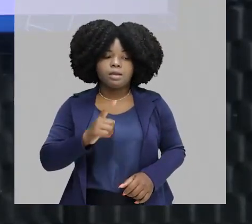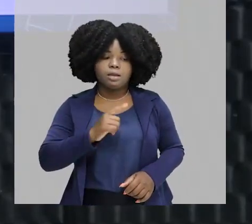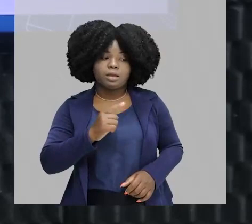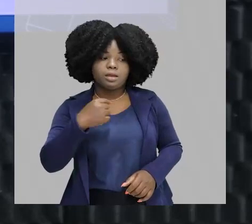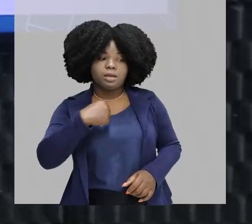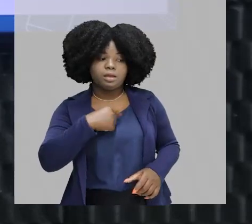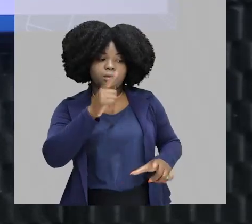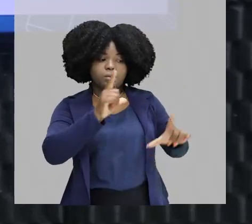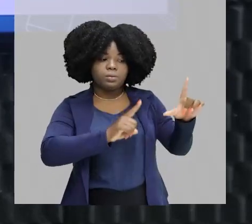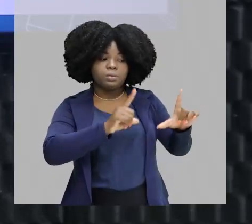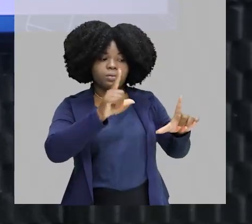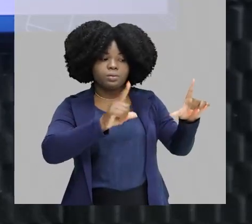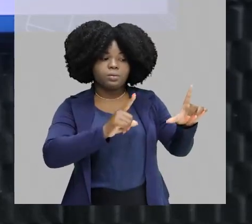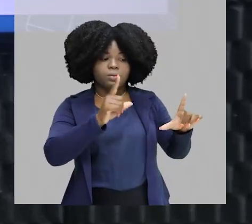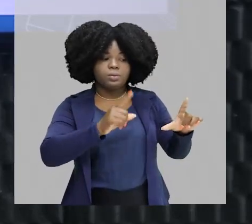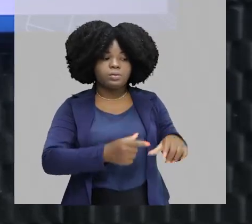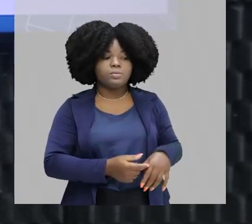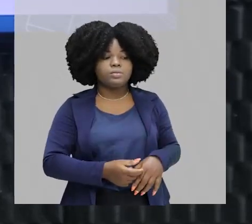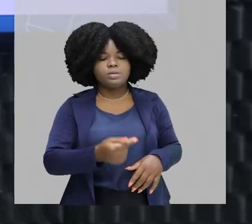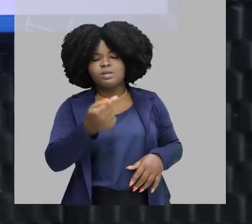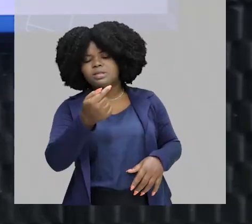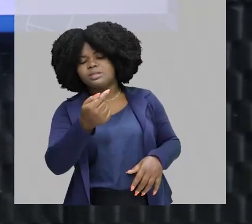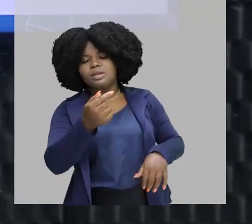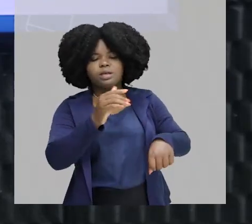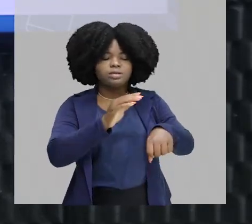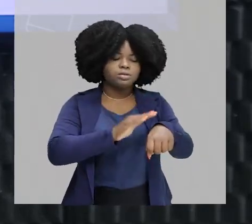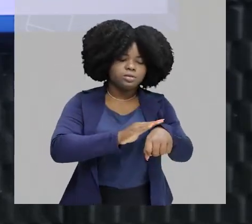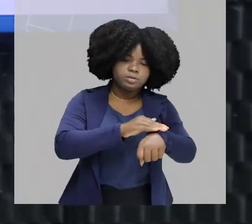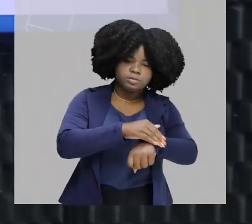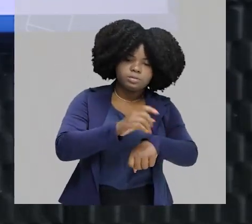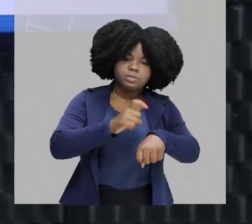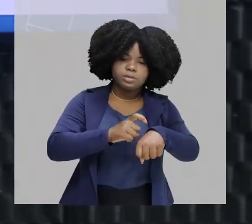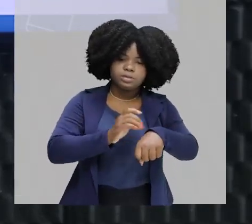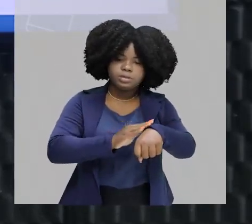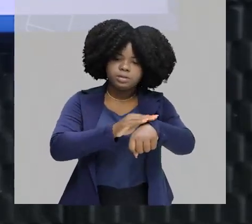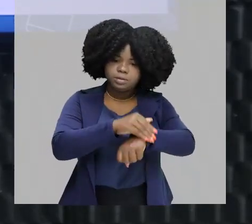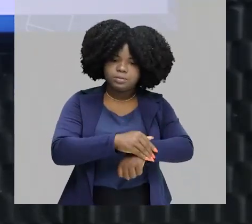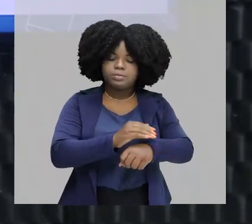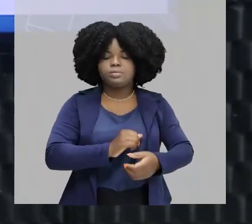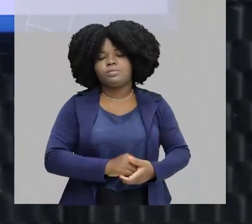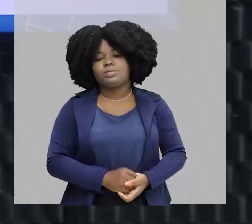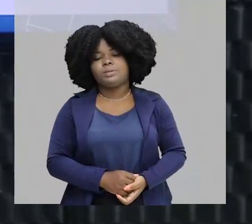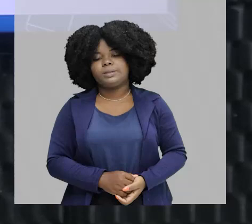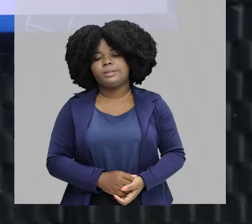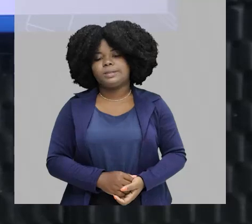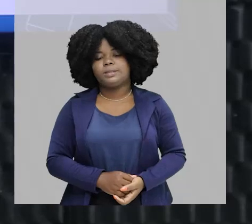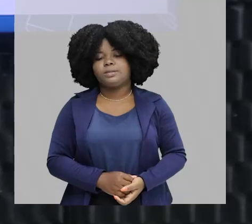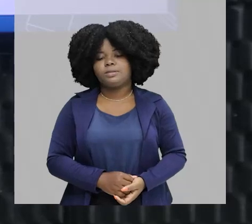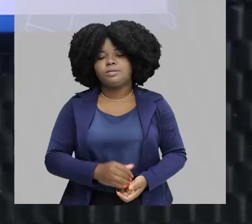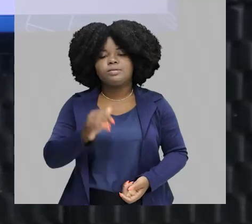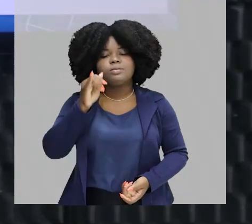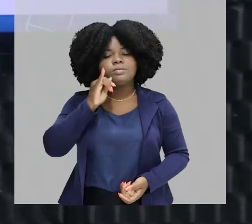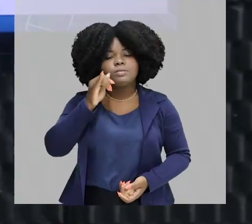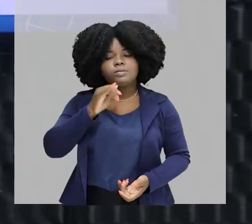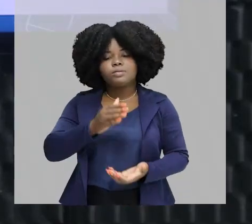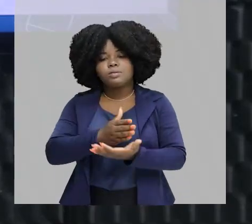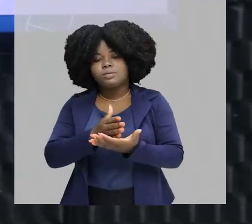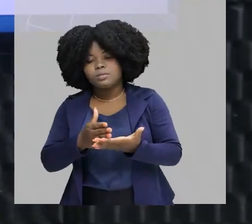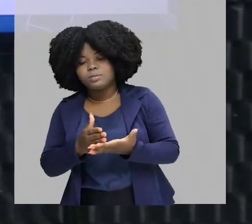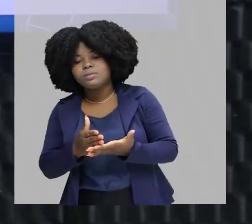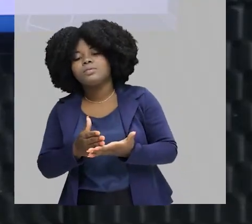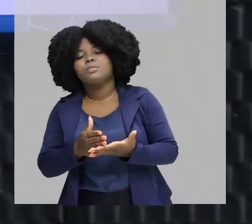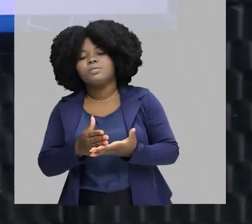TV desde as 7 da noite. Então, é um exemplo de quando essa ação começou a acontecer em um